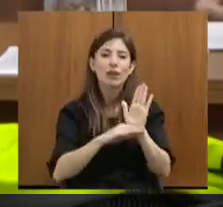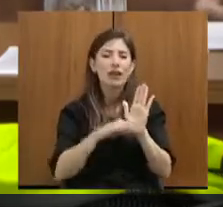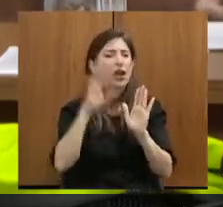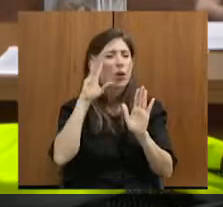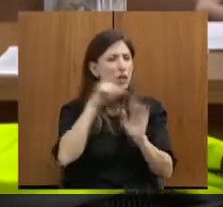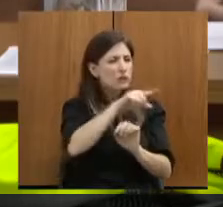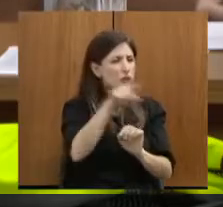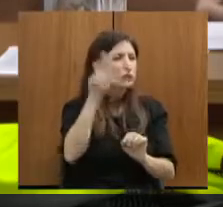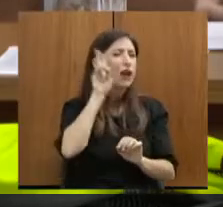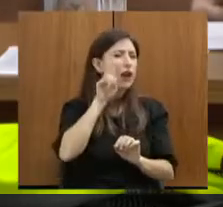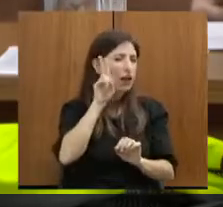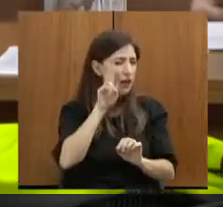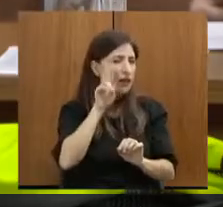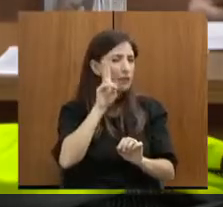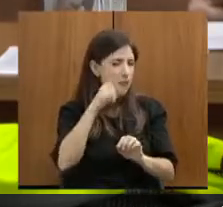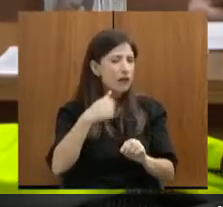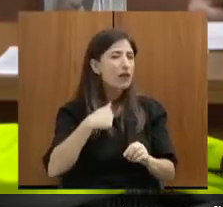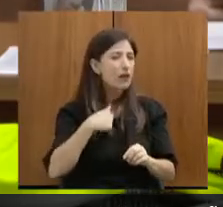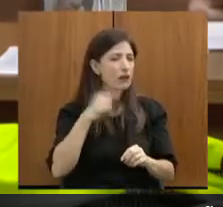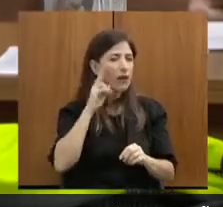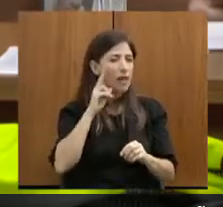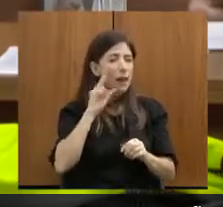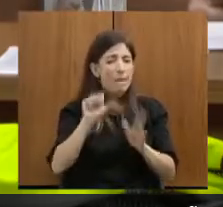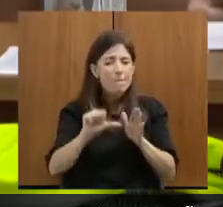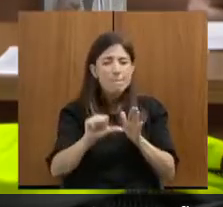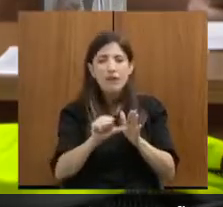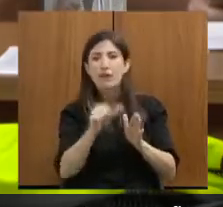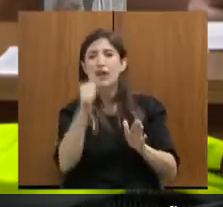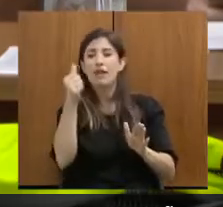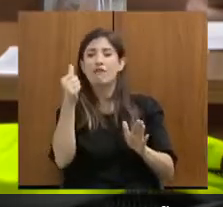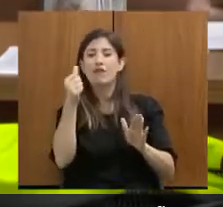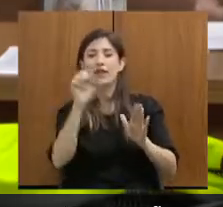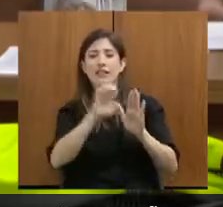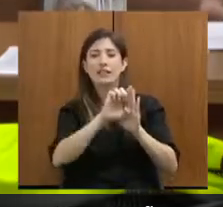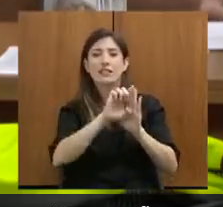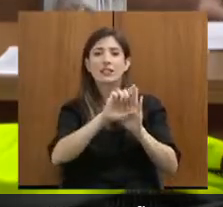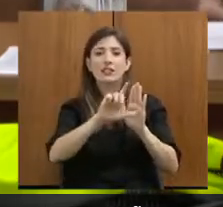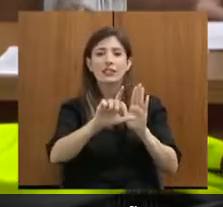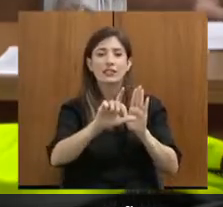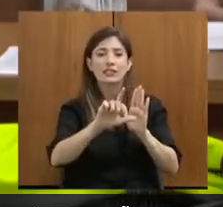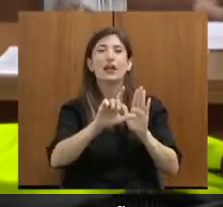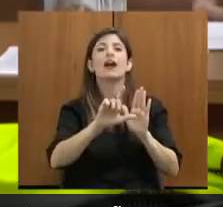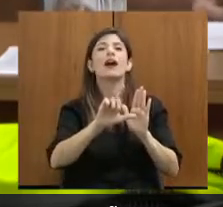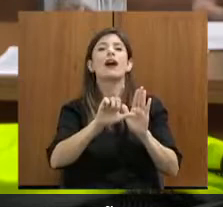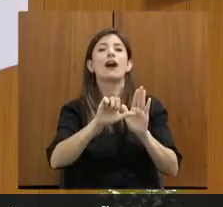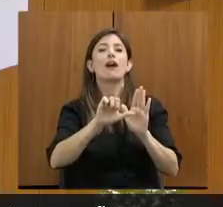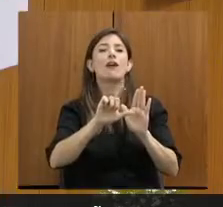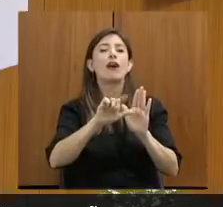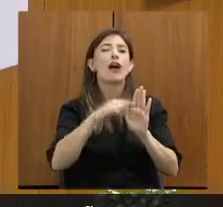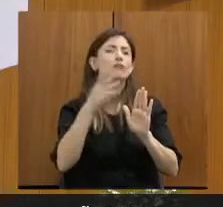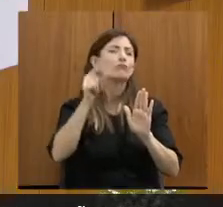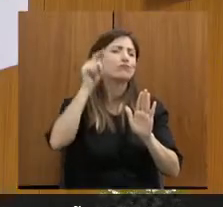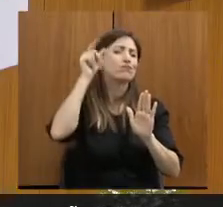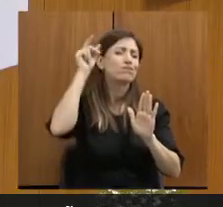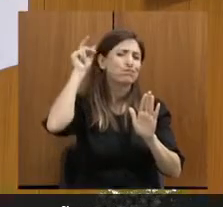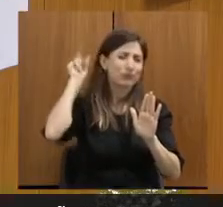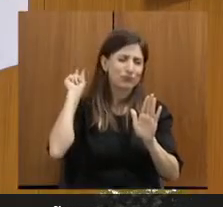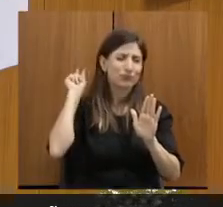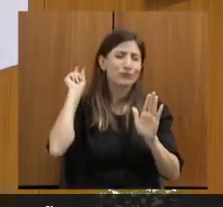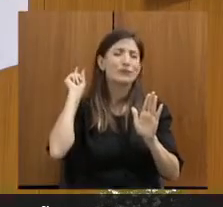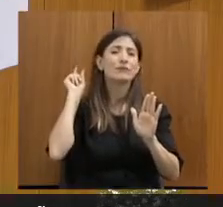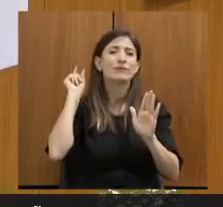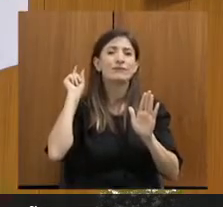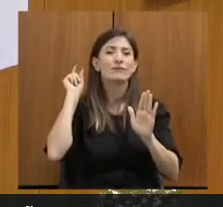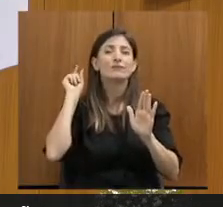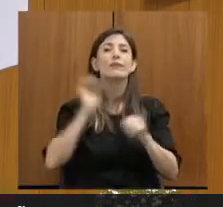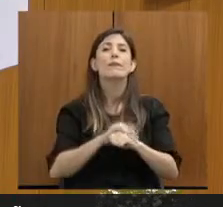lembrar eu acho que até eu foi a primeira vez que eu vim falar no edital na minha vida foi laudislan aqui eu que fiquei muita gente também não só aqui mas em muitos lugares